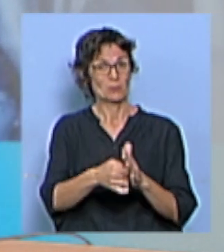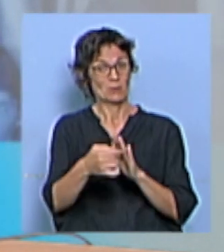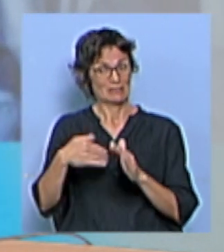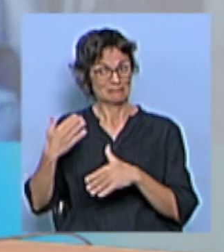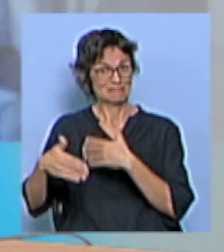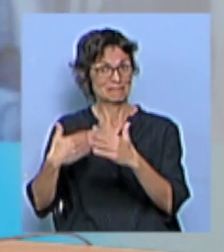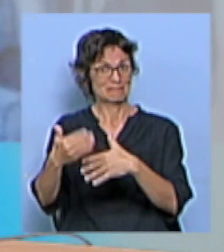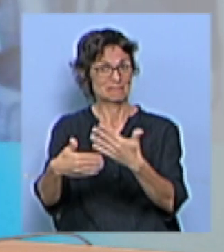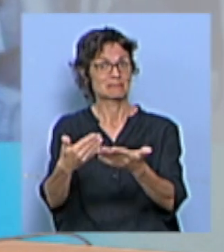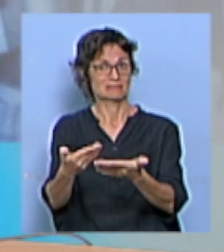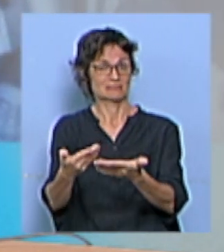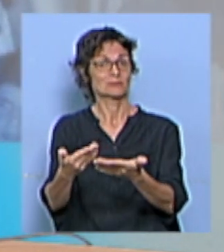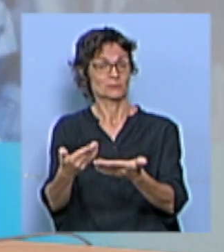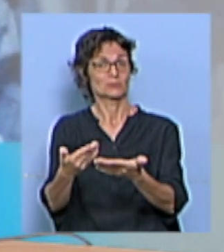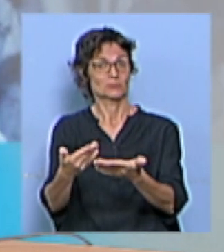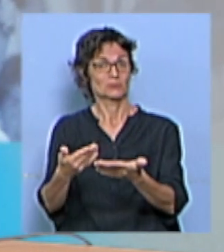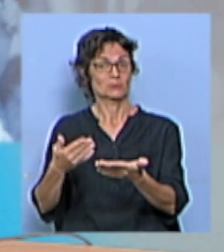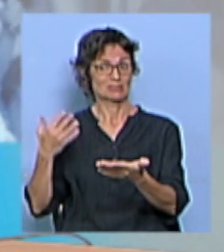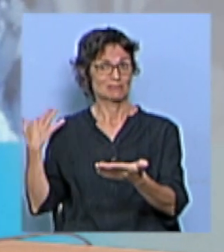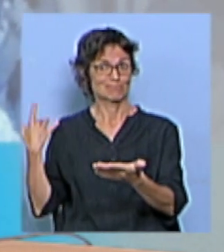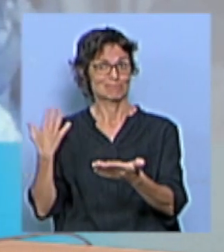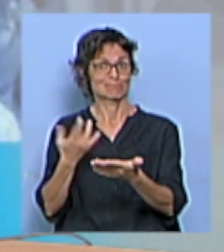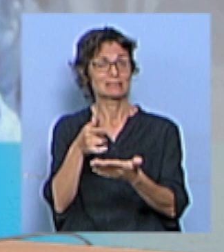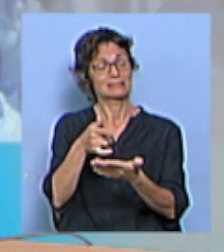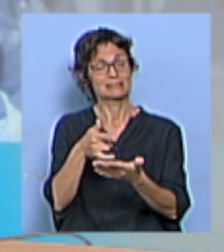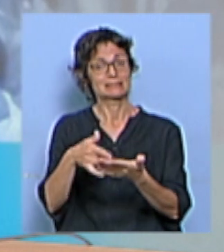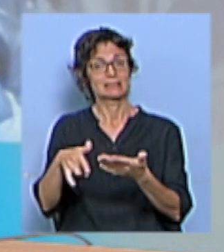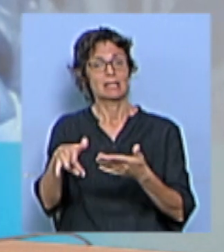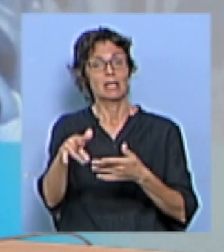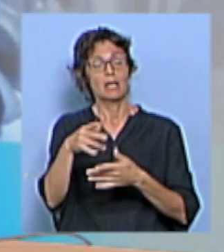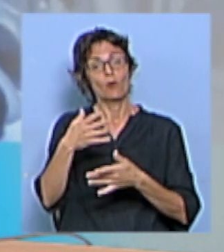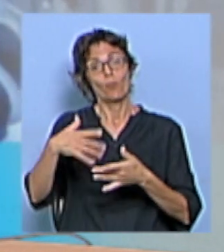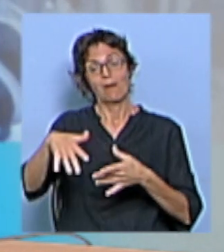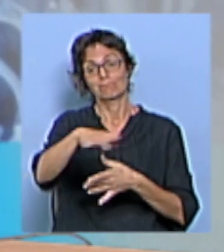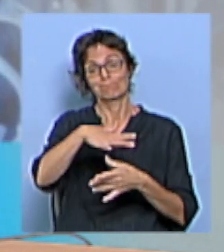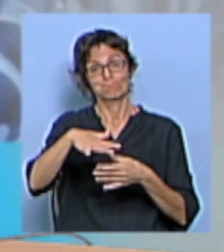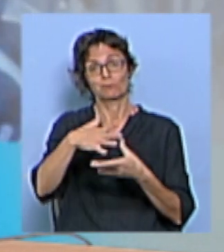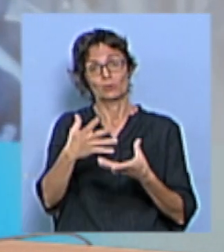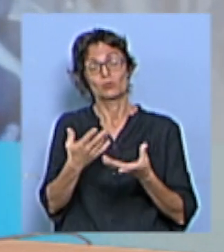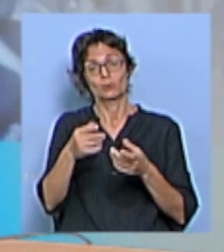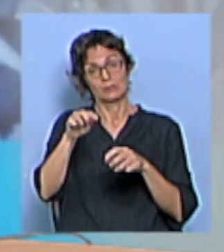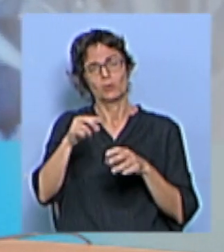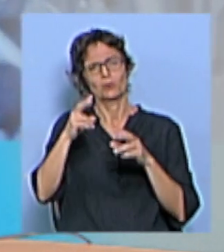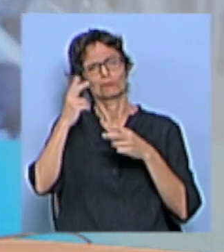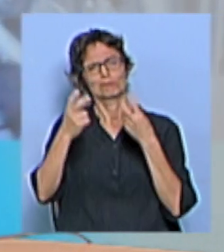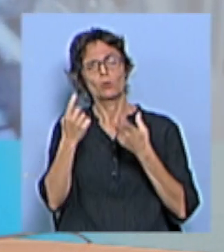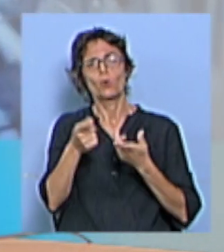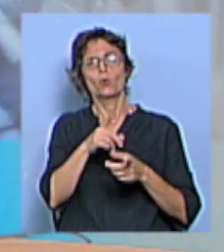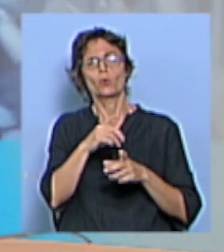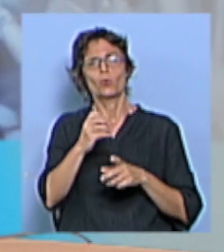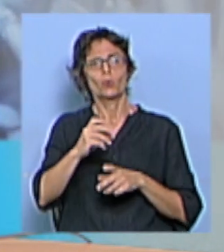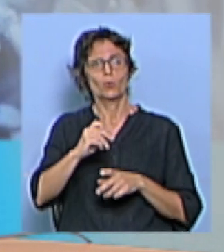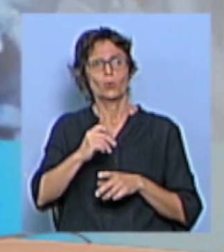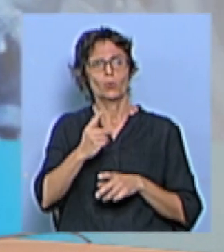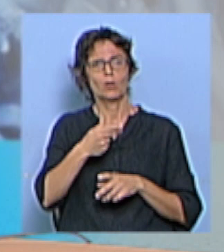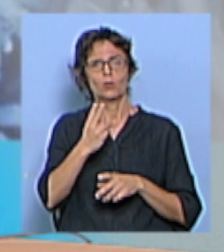altera os dias. Uma realidade que analisamos hoje com Artur Mourão, filósofo, investigador, um dos autores do